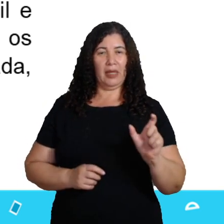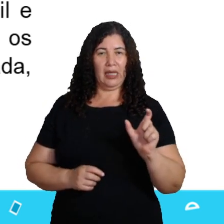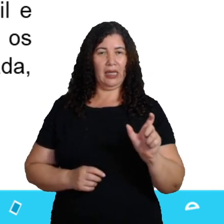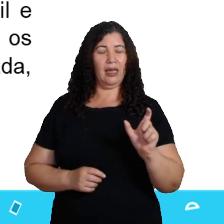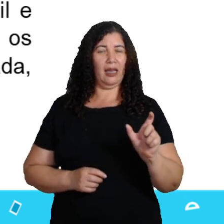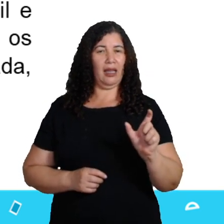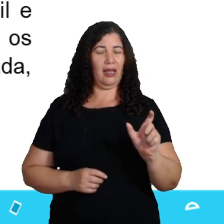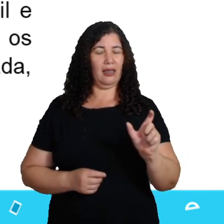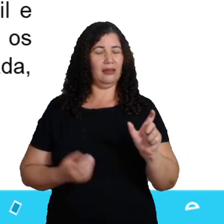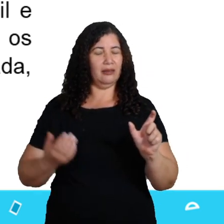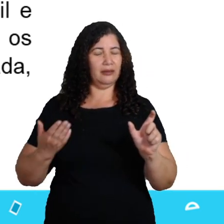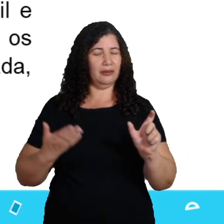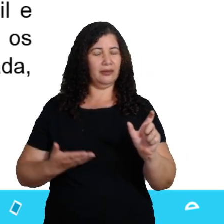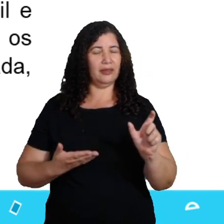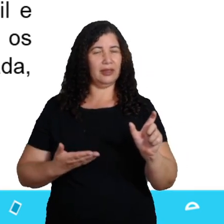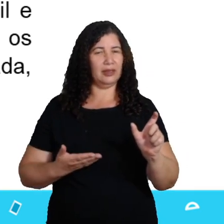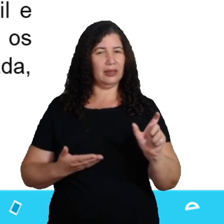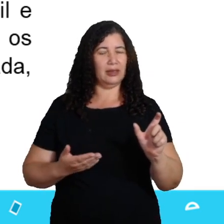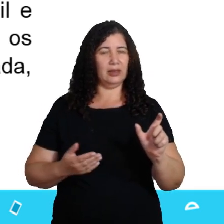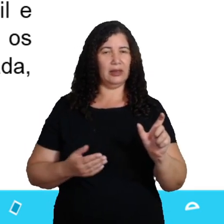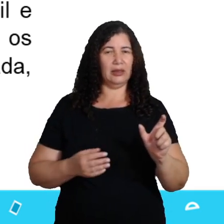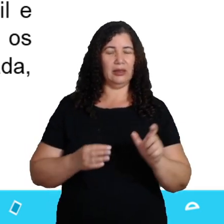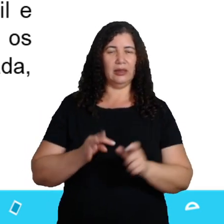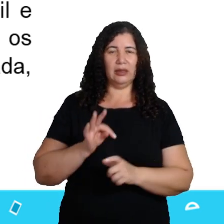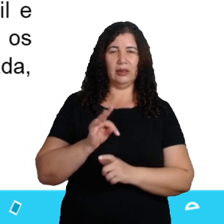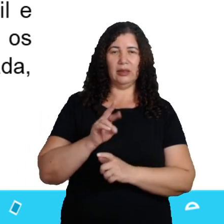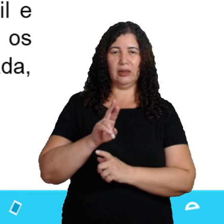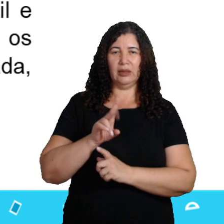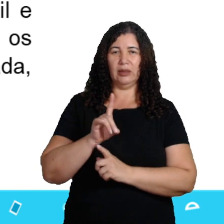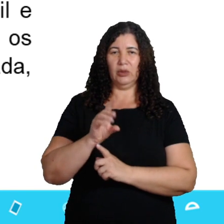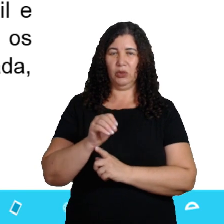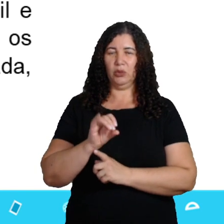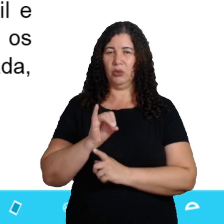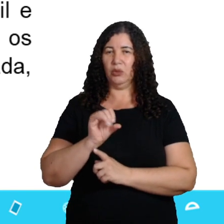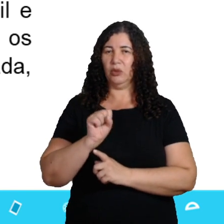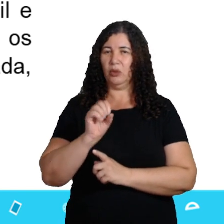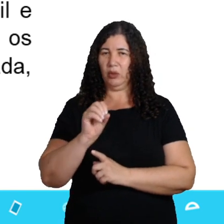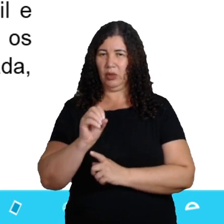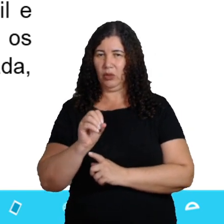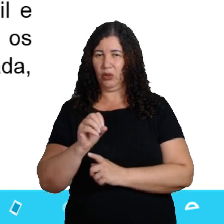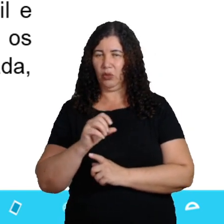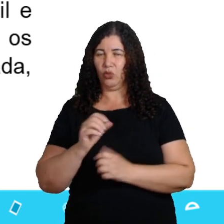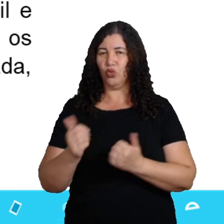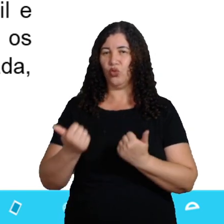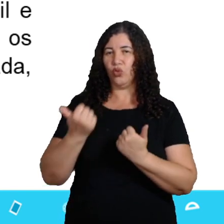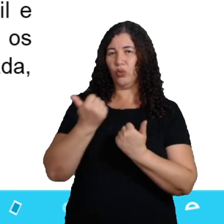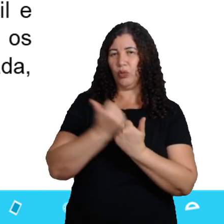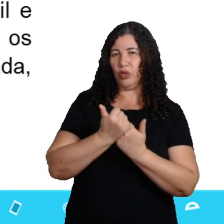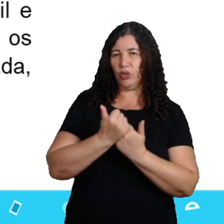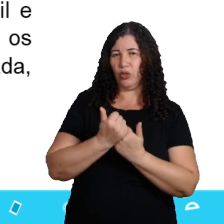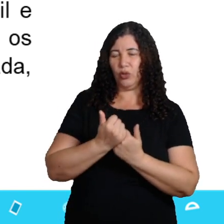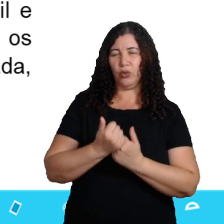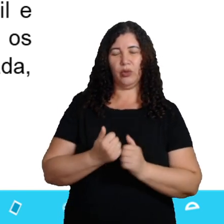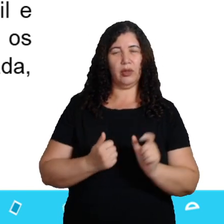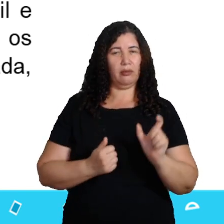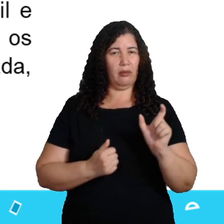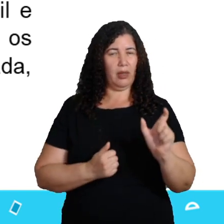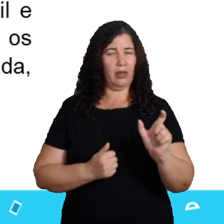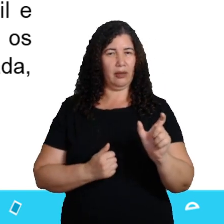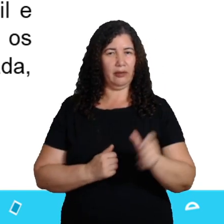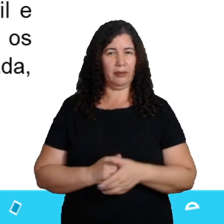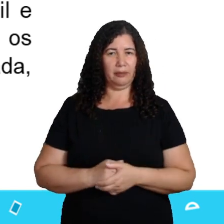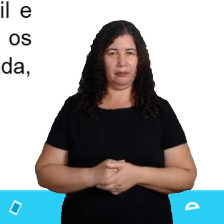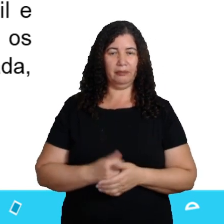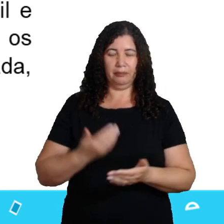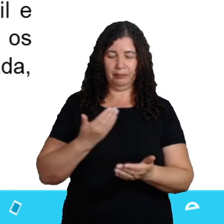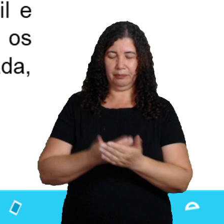expressão negritada, tudo isso, retoma outras palavras no texto. Ora, se na nossa